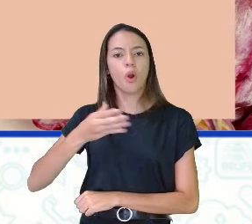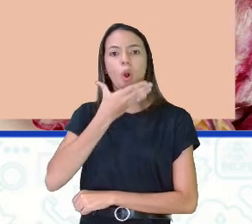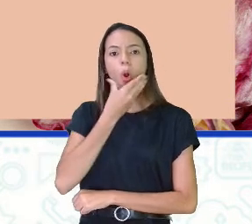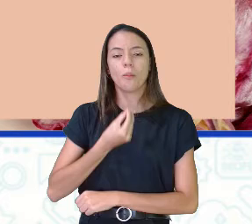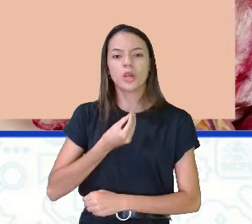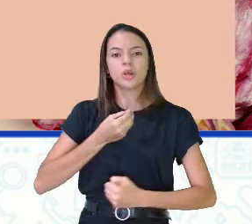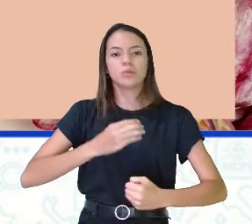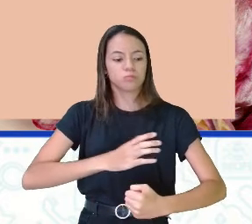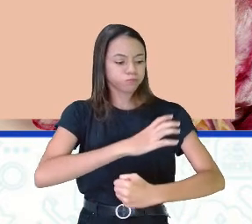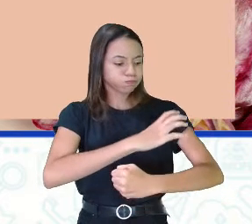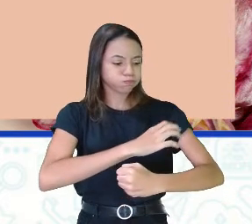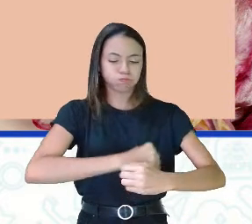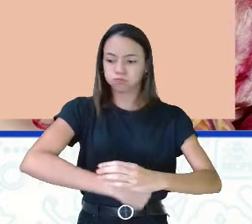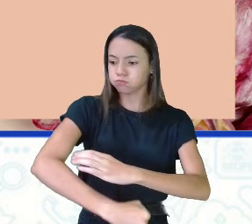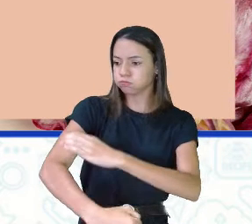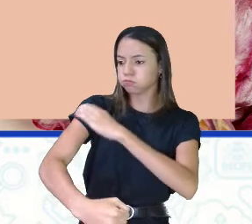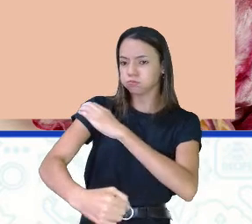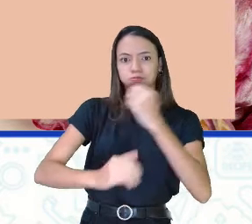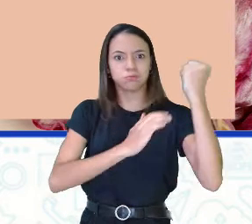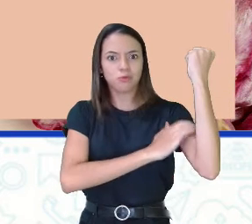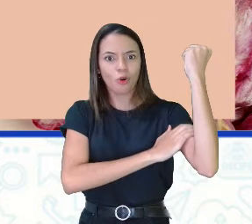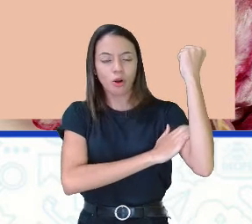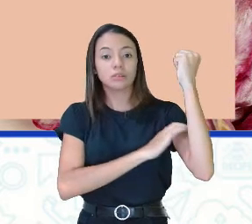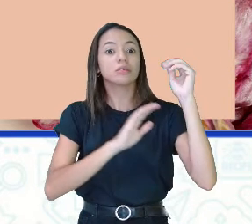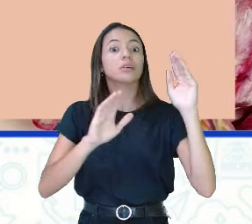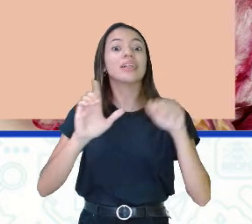e Leandro diz que vai bater nele.